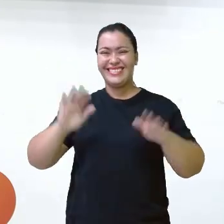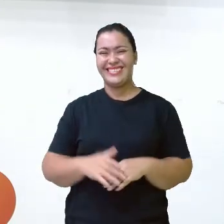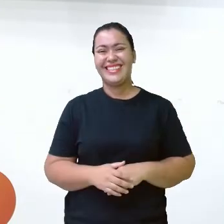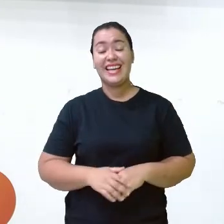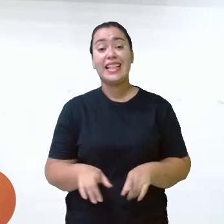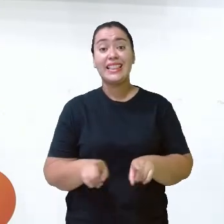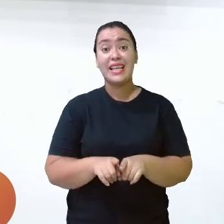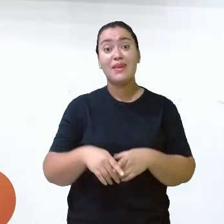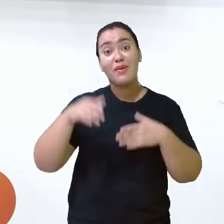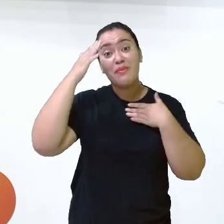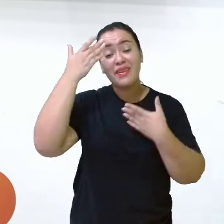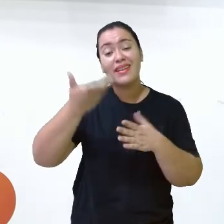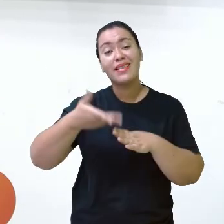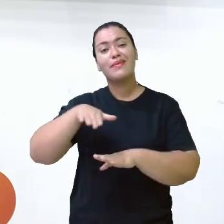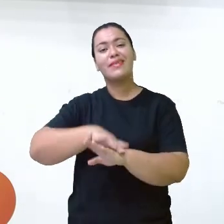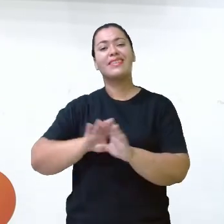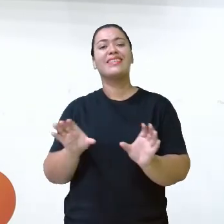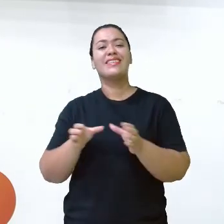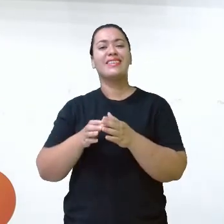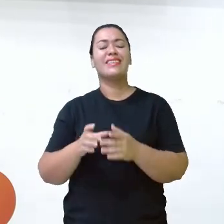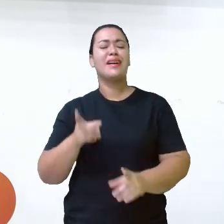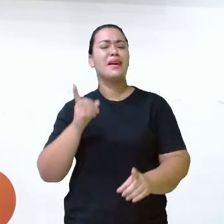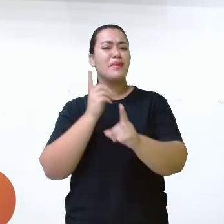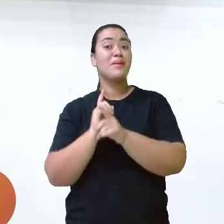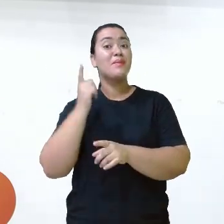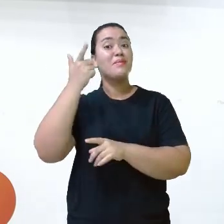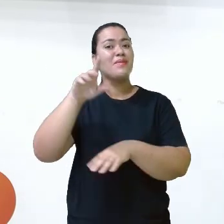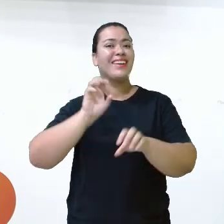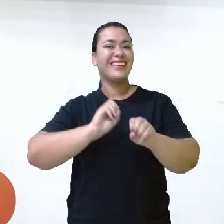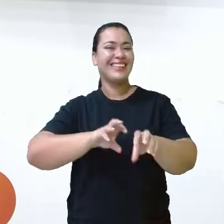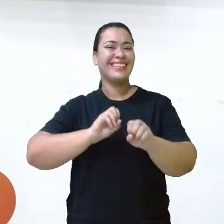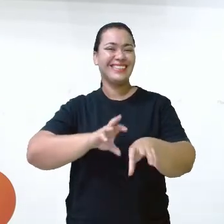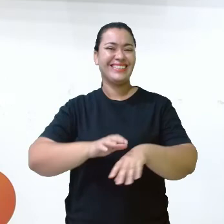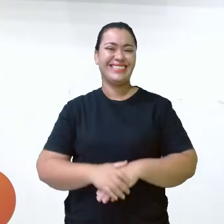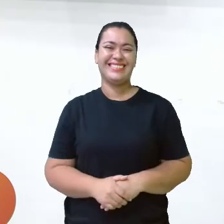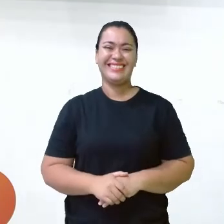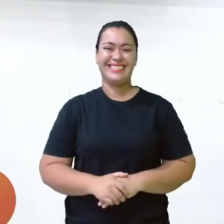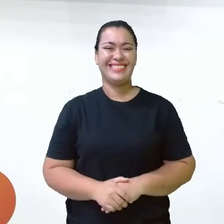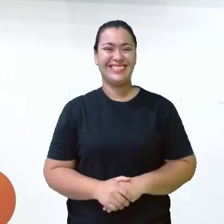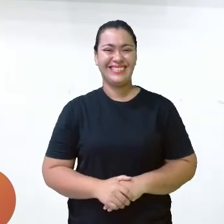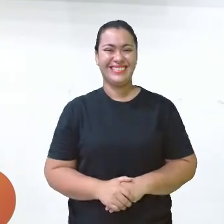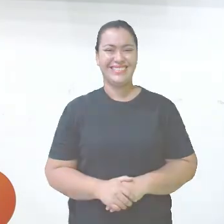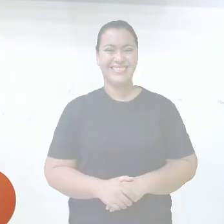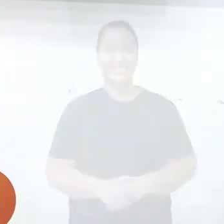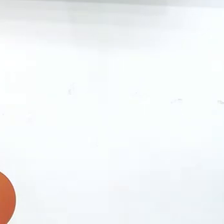Obrigada, produção. E até a nossa próxima aula, gente.